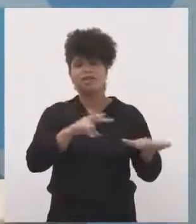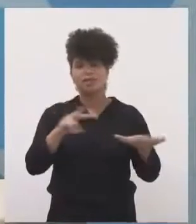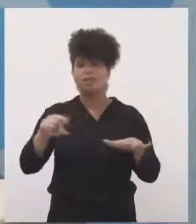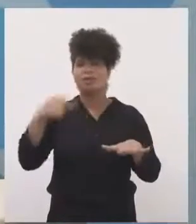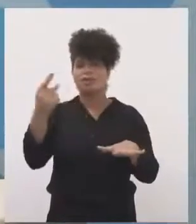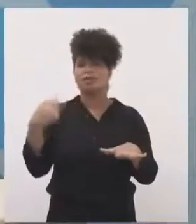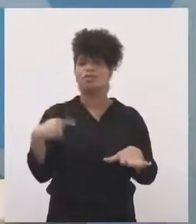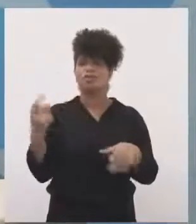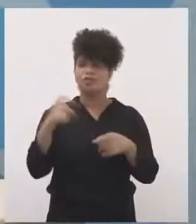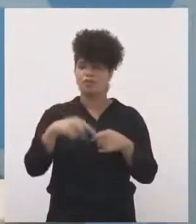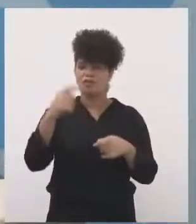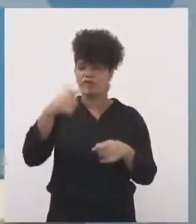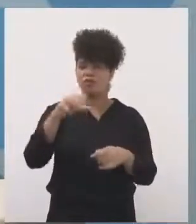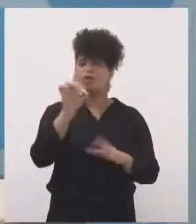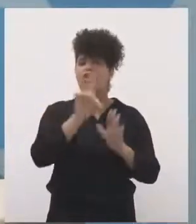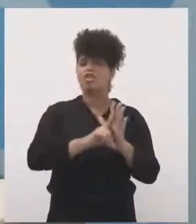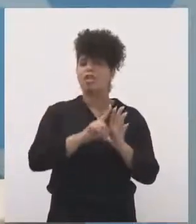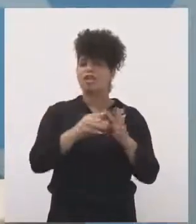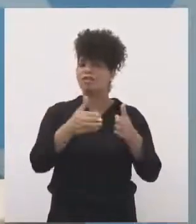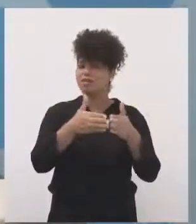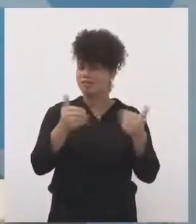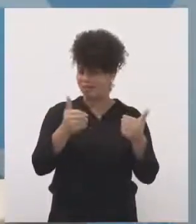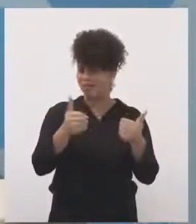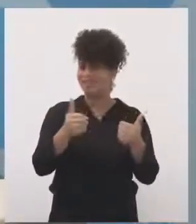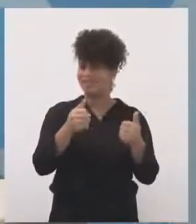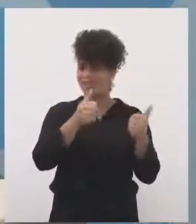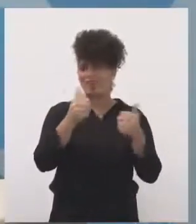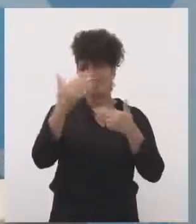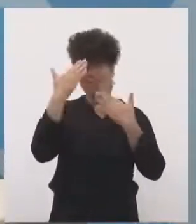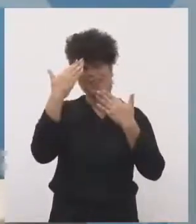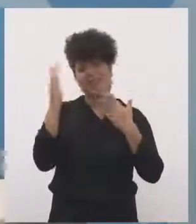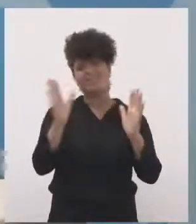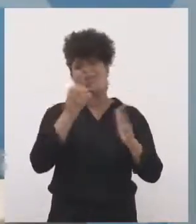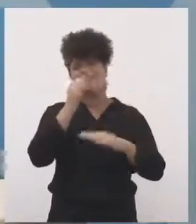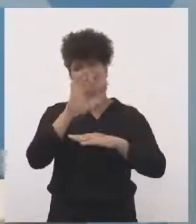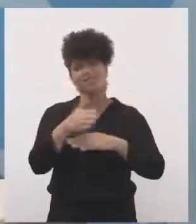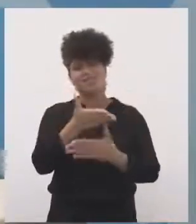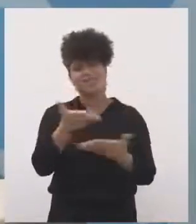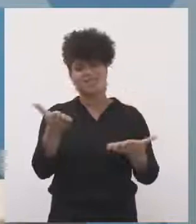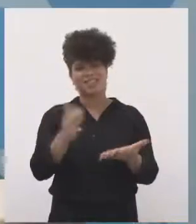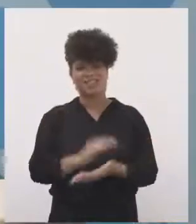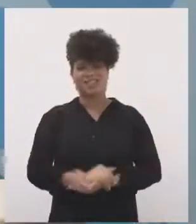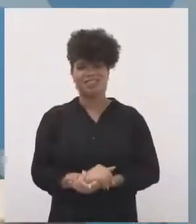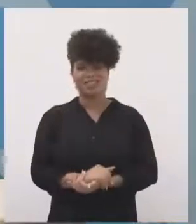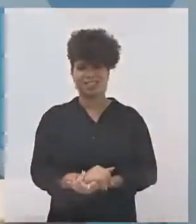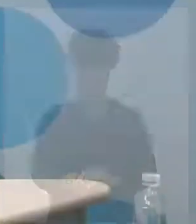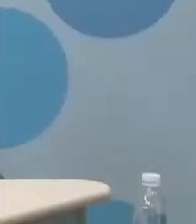está aqui falando sobre direitos autorais também, tá bom? Obrigada, boa tarde para vocês.